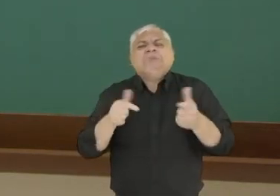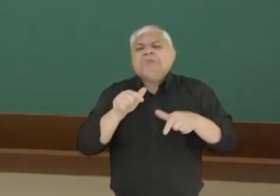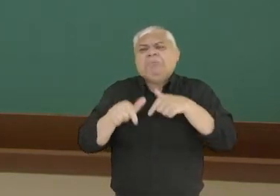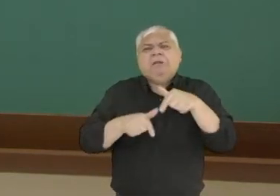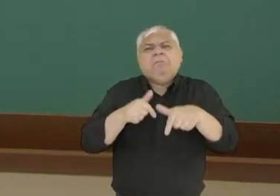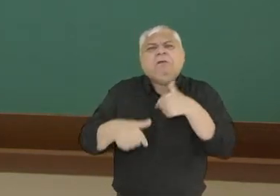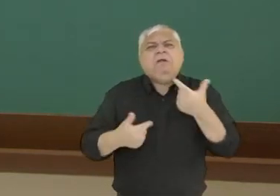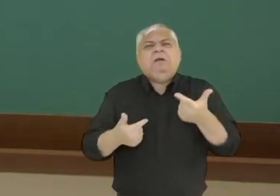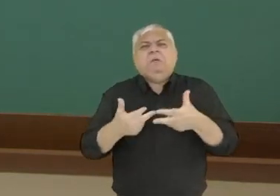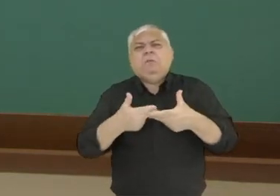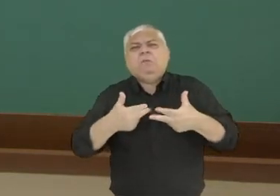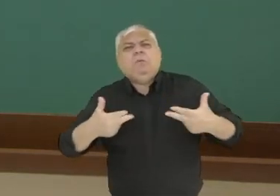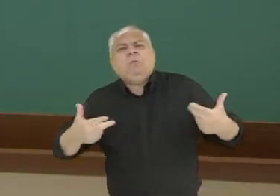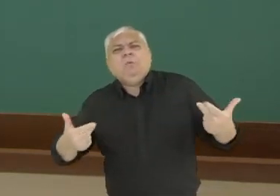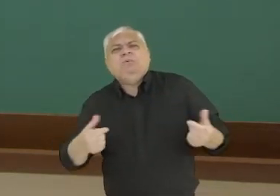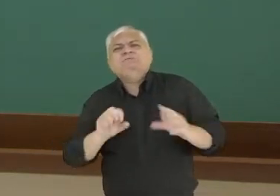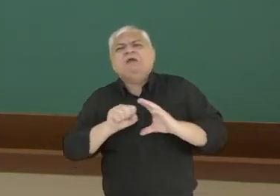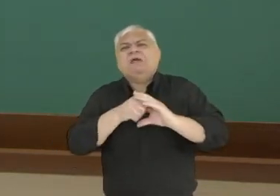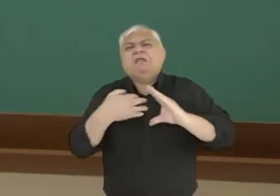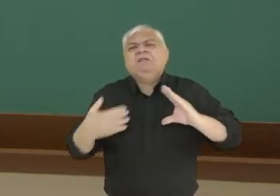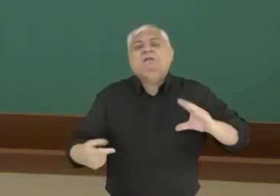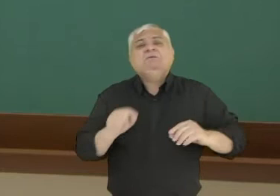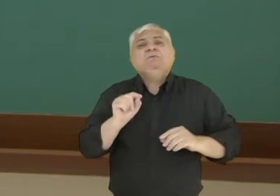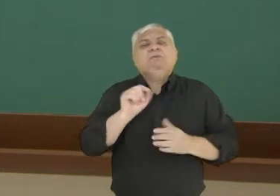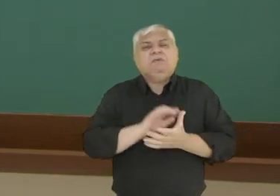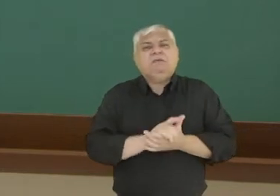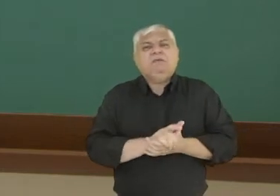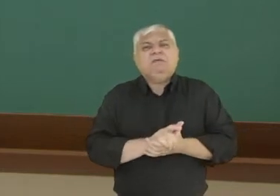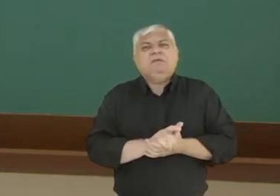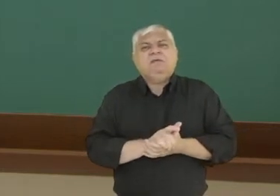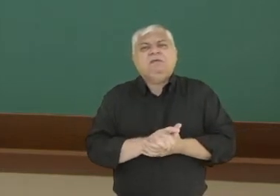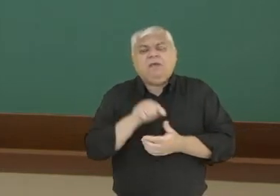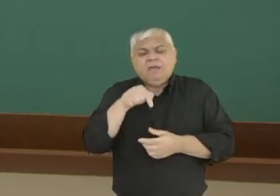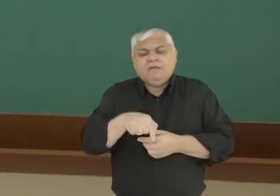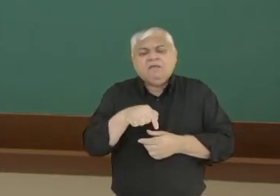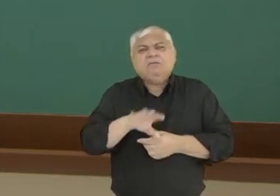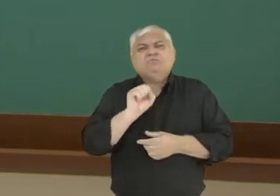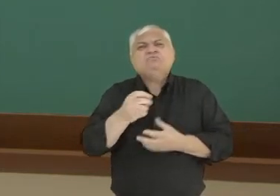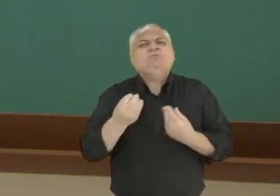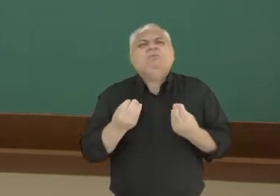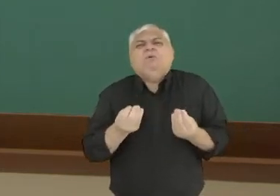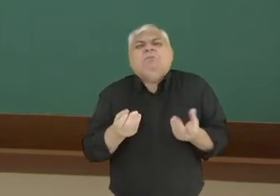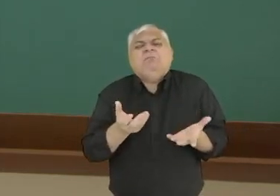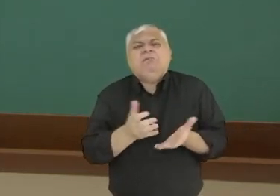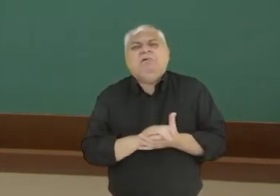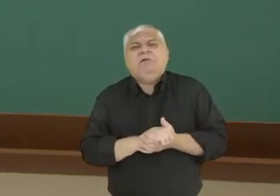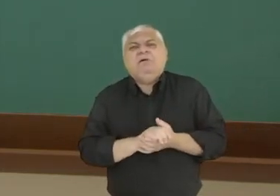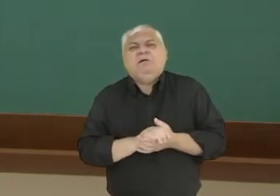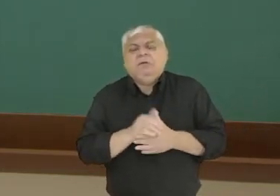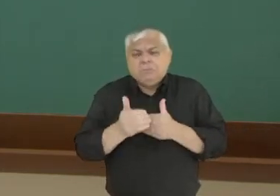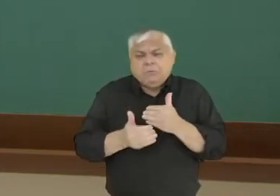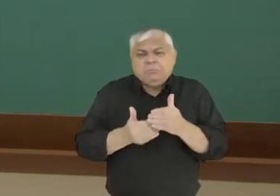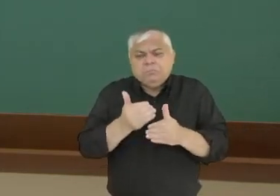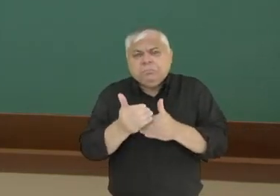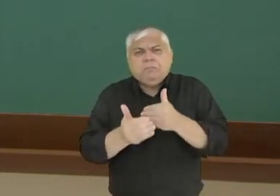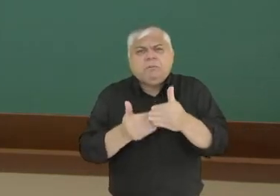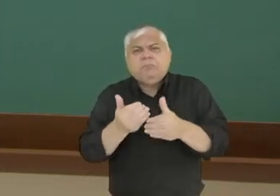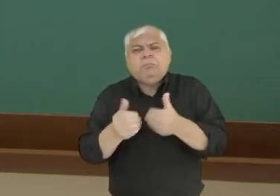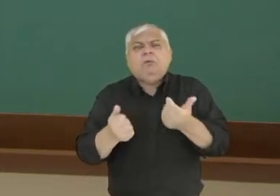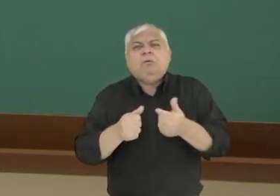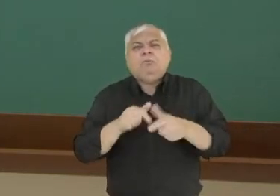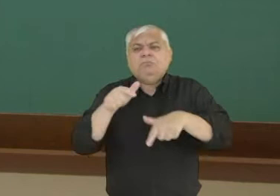Quando eu digo assim Quais são as características ou seja como ela é né Como se desenvolve a